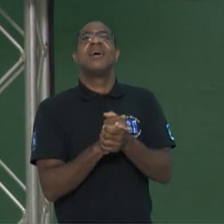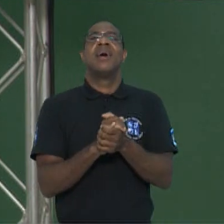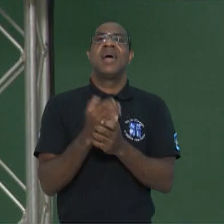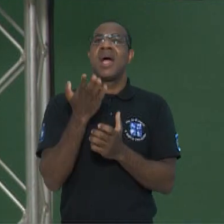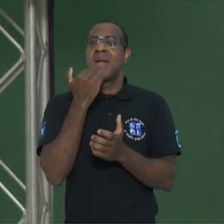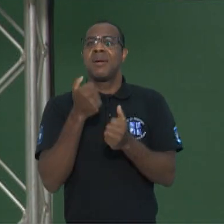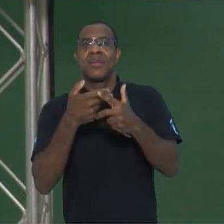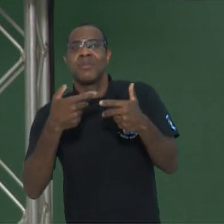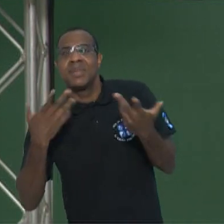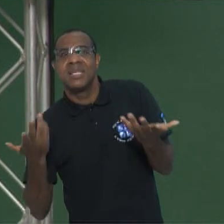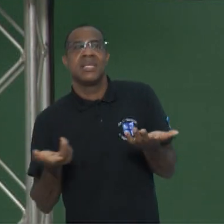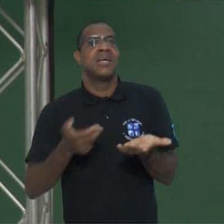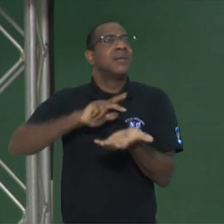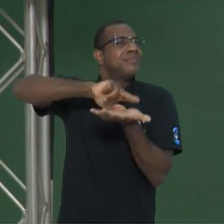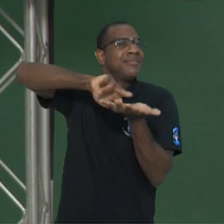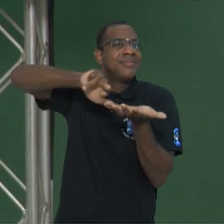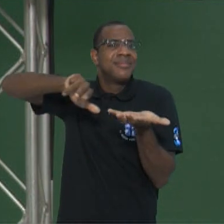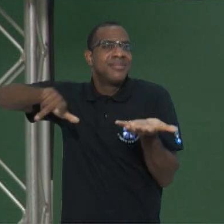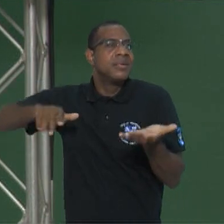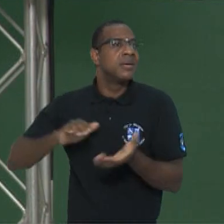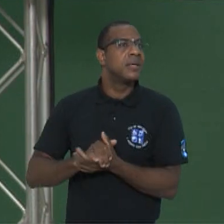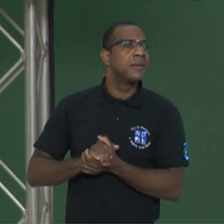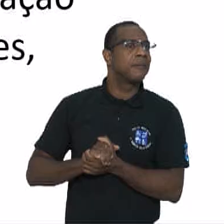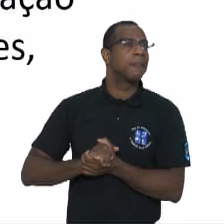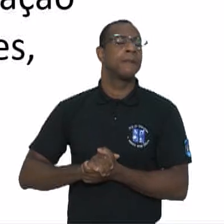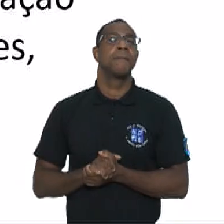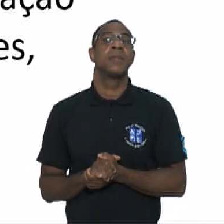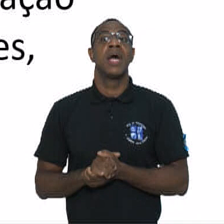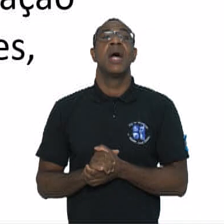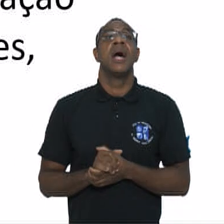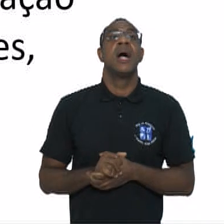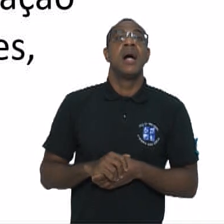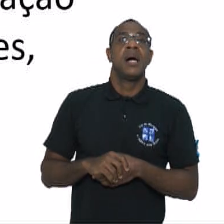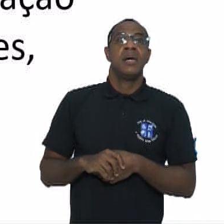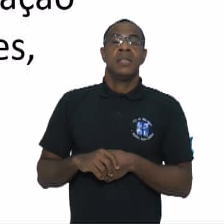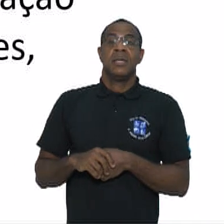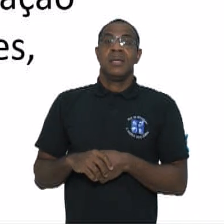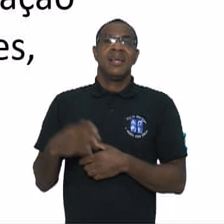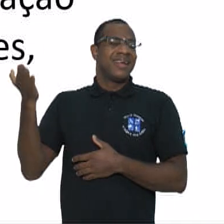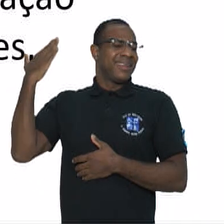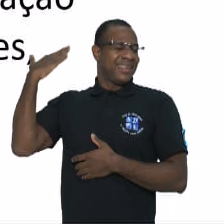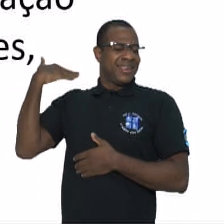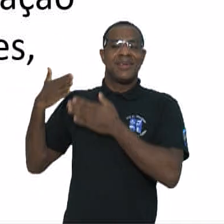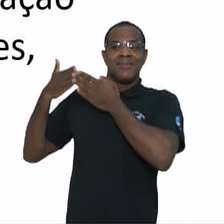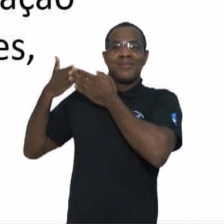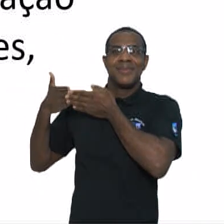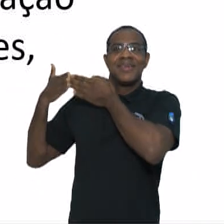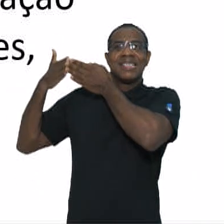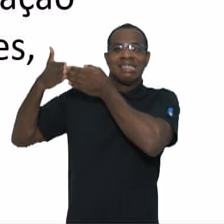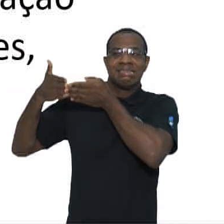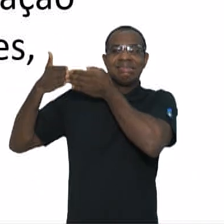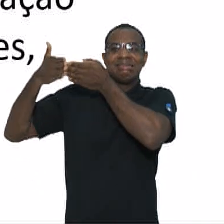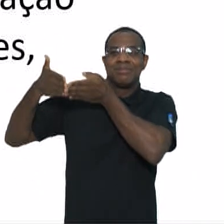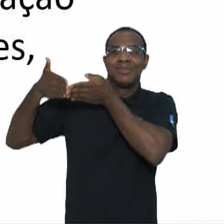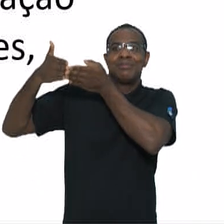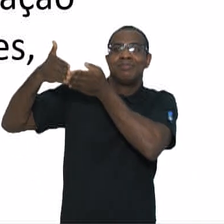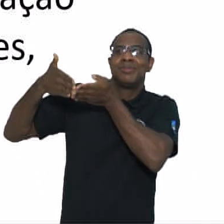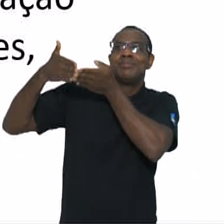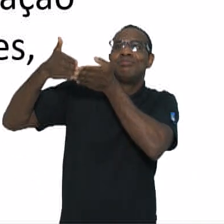pode estudar ali, né? Essa influência aconteceu a partir das grandes navegações, então, saem navegar pelo